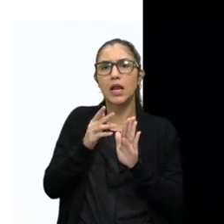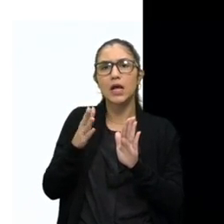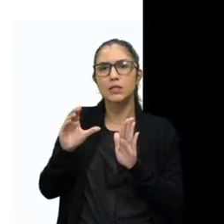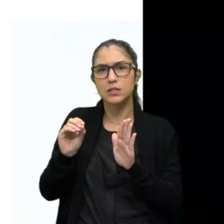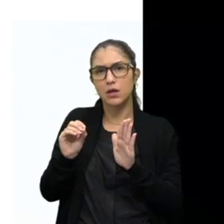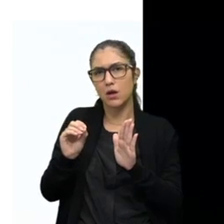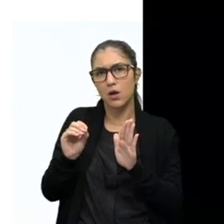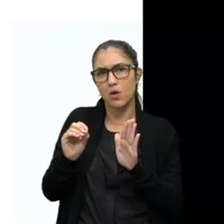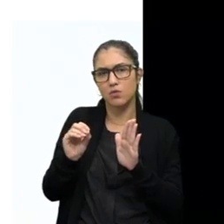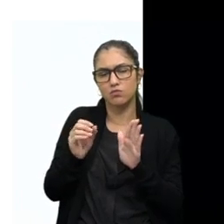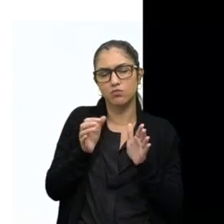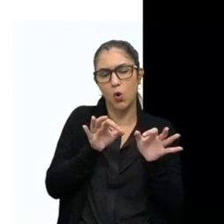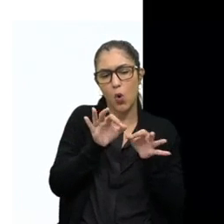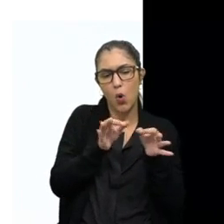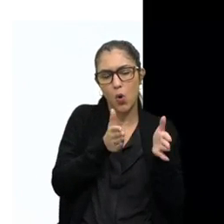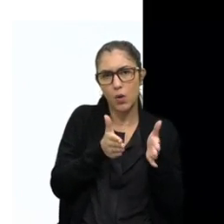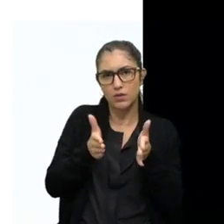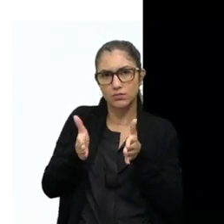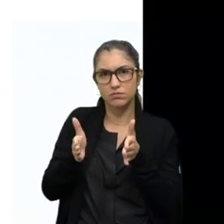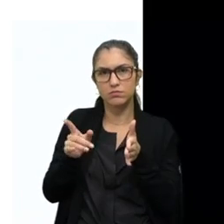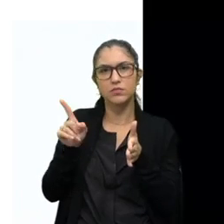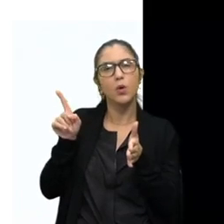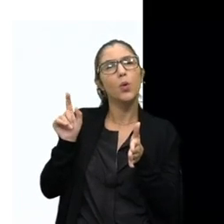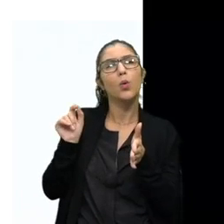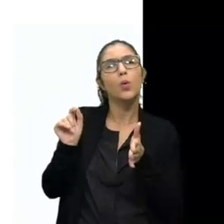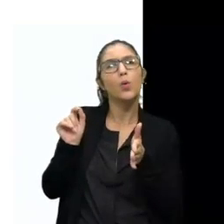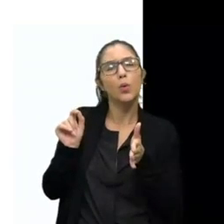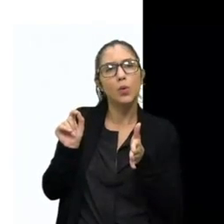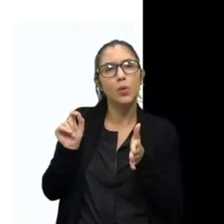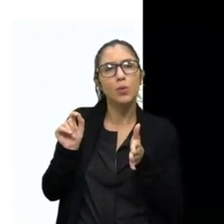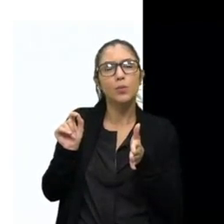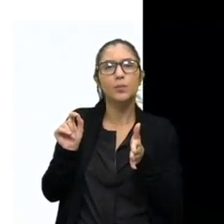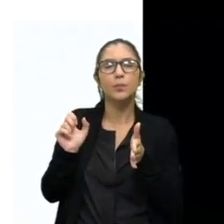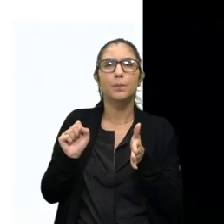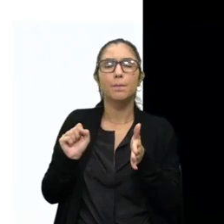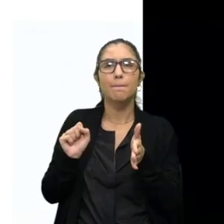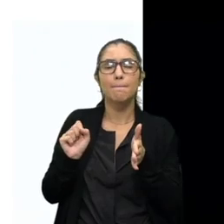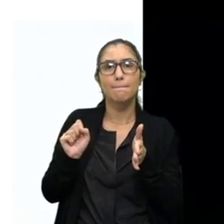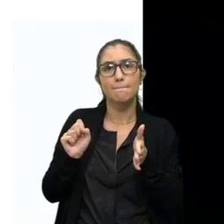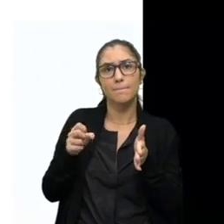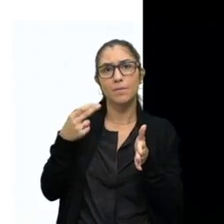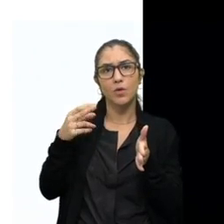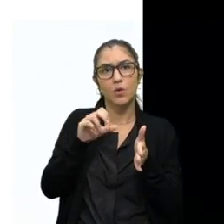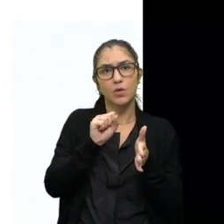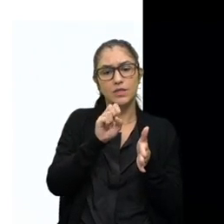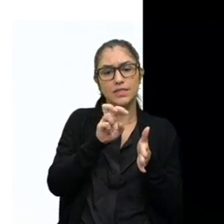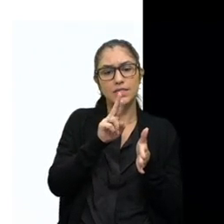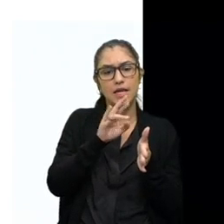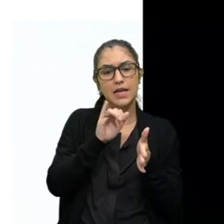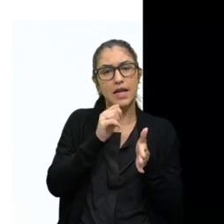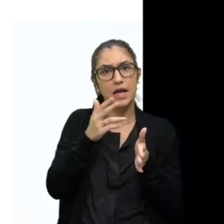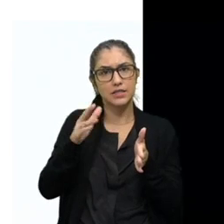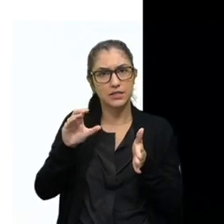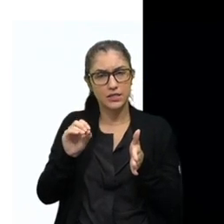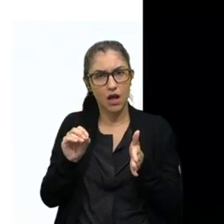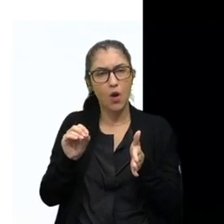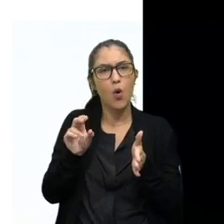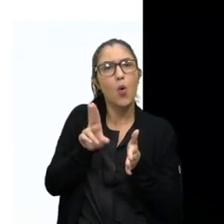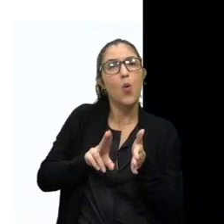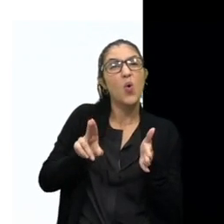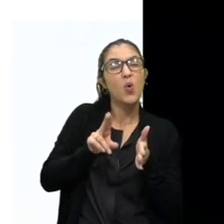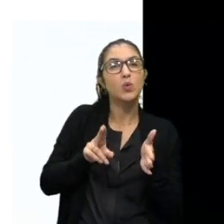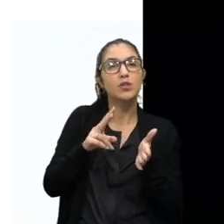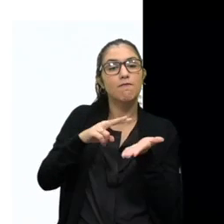ou colocar em ordem, né? A ordenação ou seriação faz uso